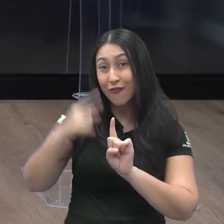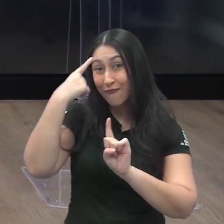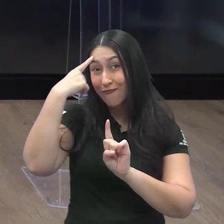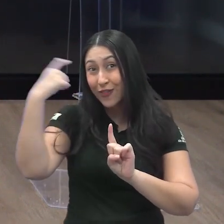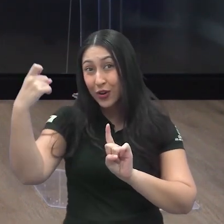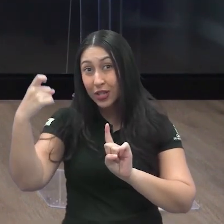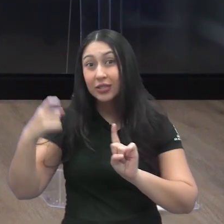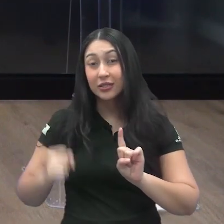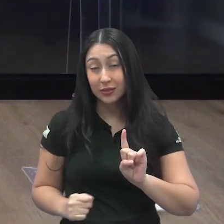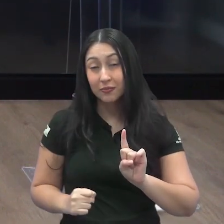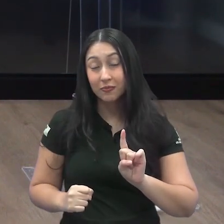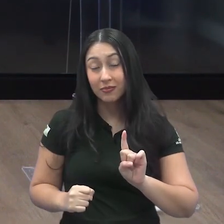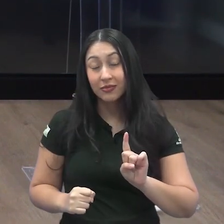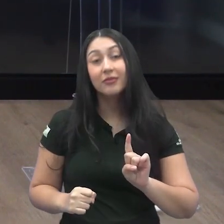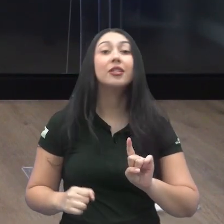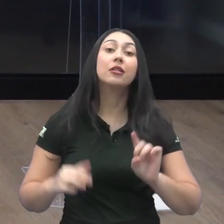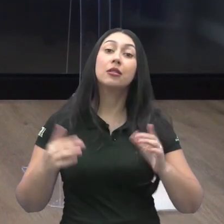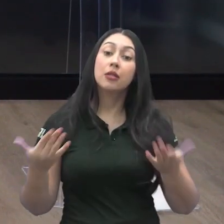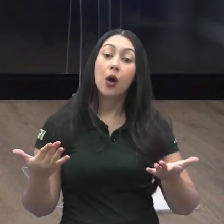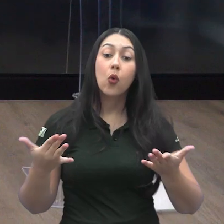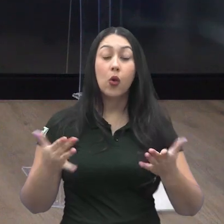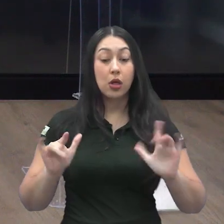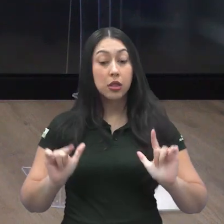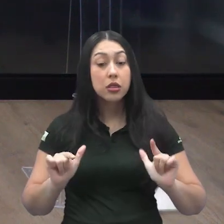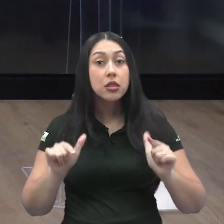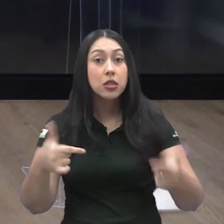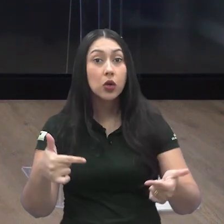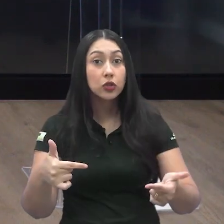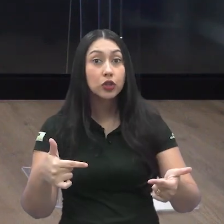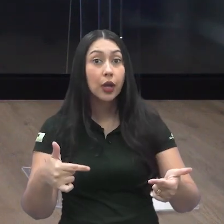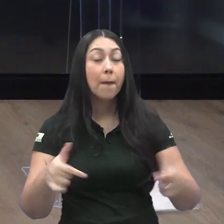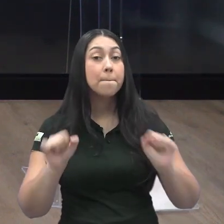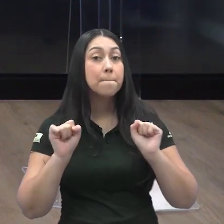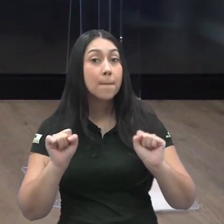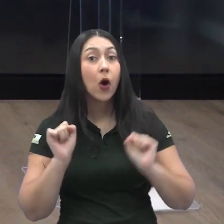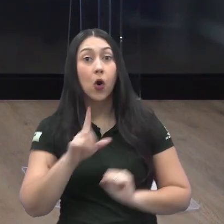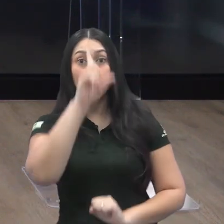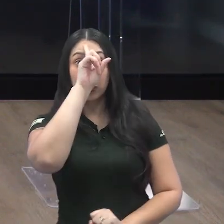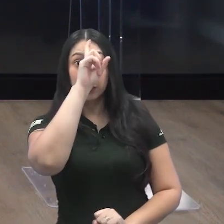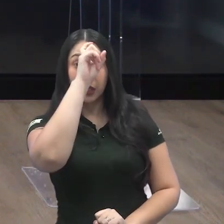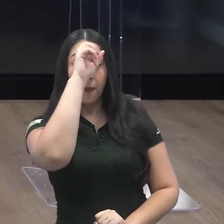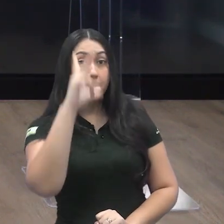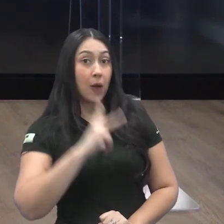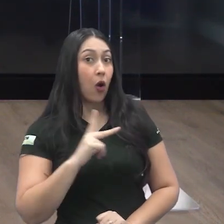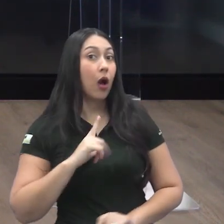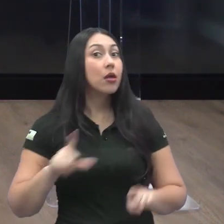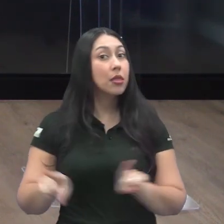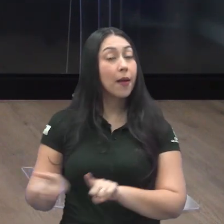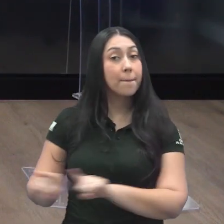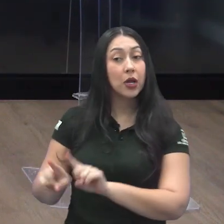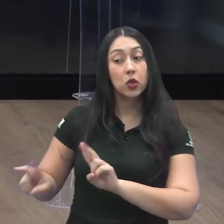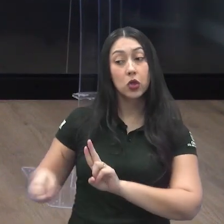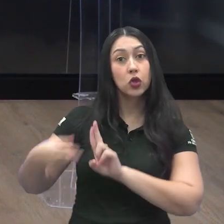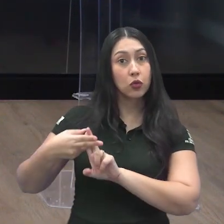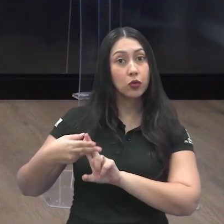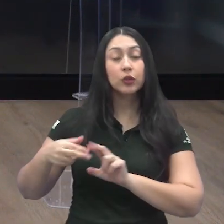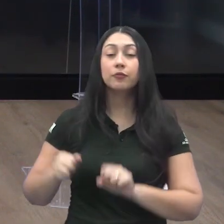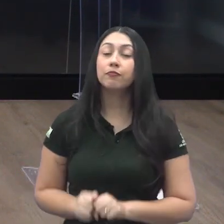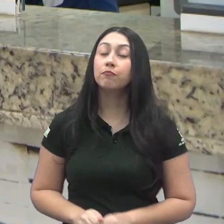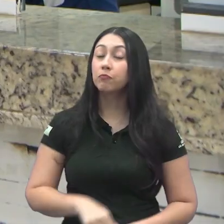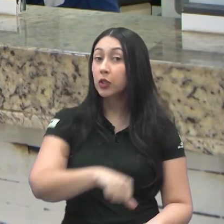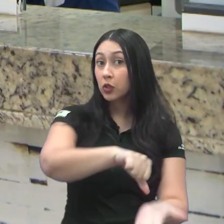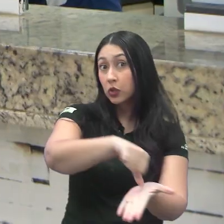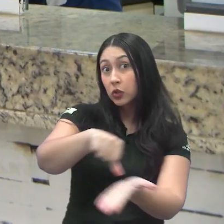crianças, pessoas com deficiência e idosos. A medida serve tanto para instituições públicas quanto